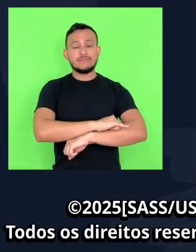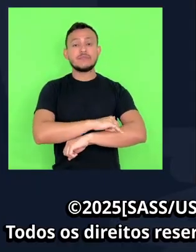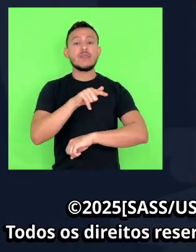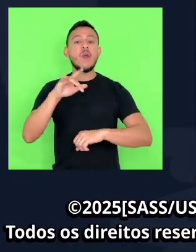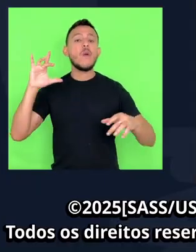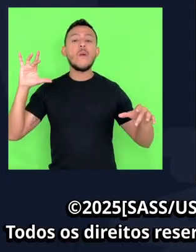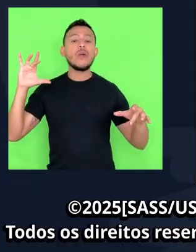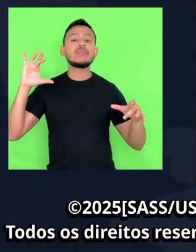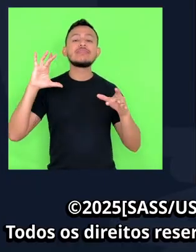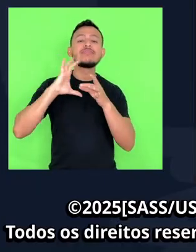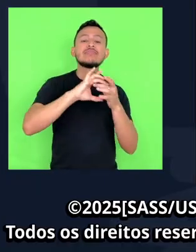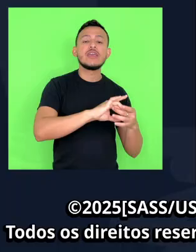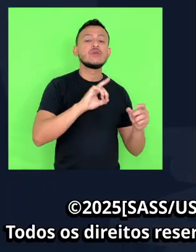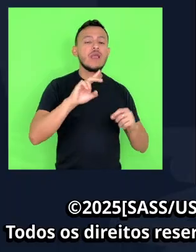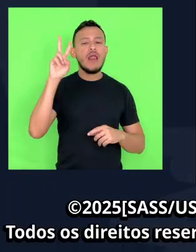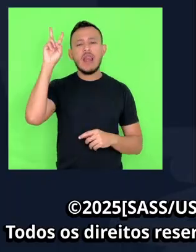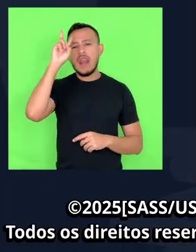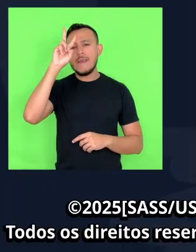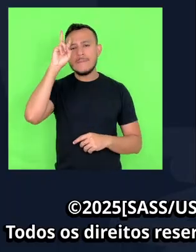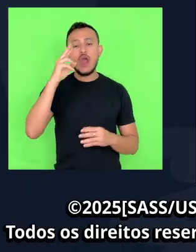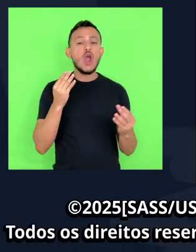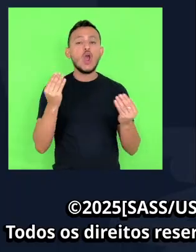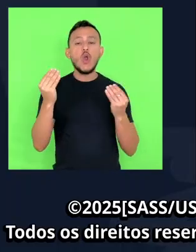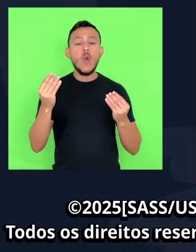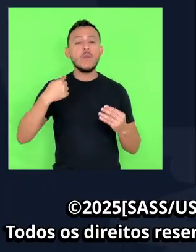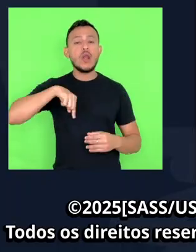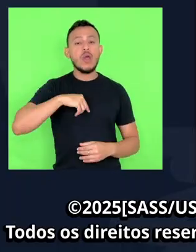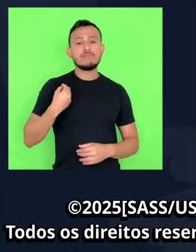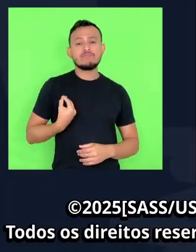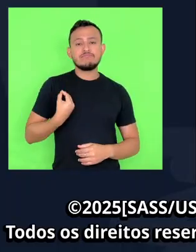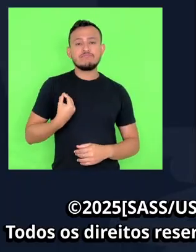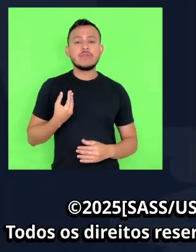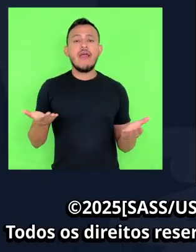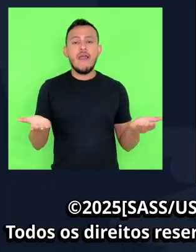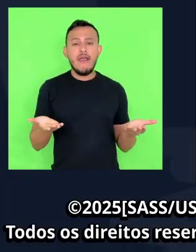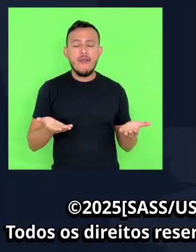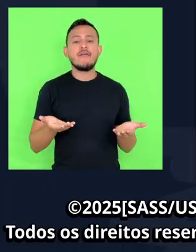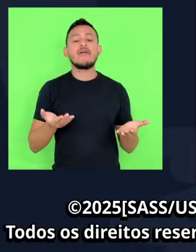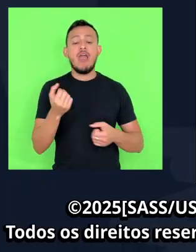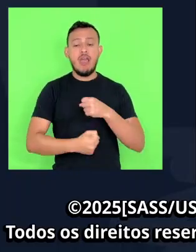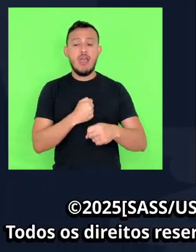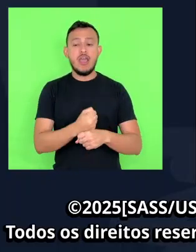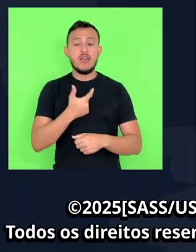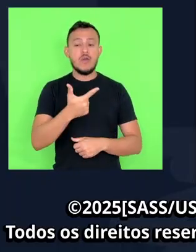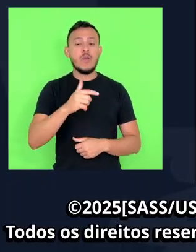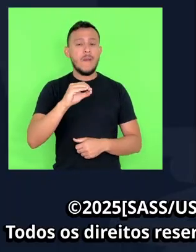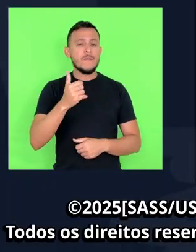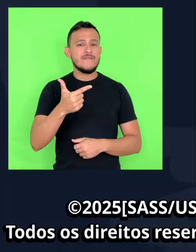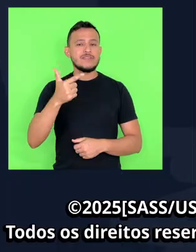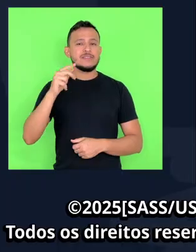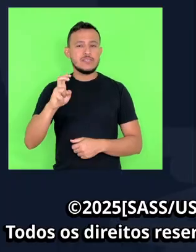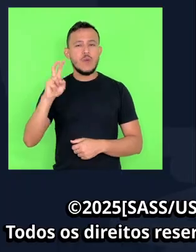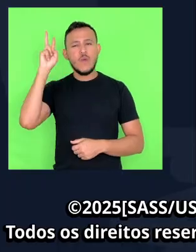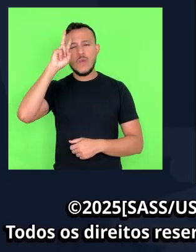de contexto, relembrando como nós estamos em 2025, em